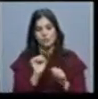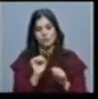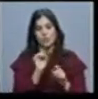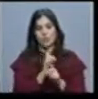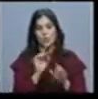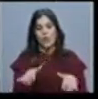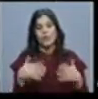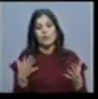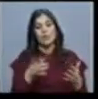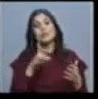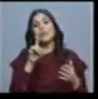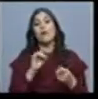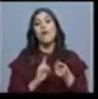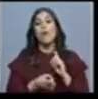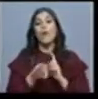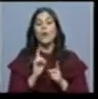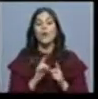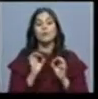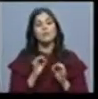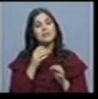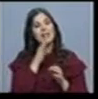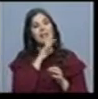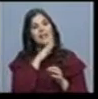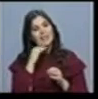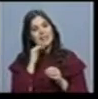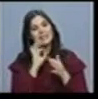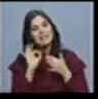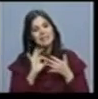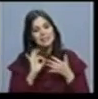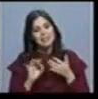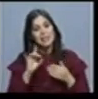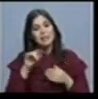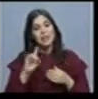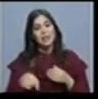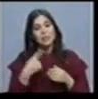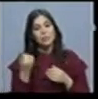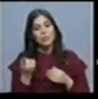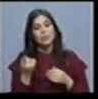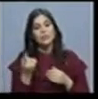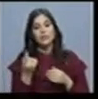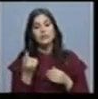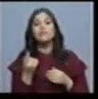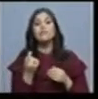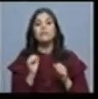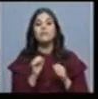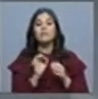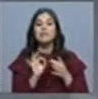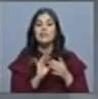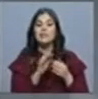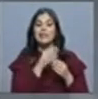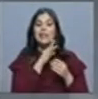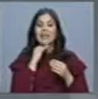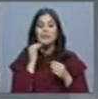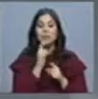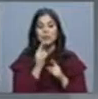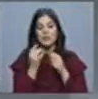não deixa também de ser particularmente curioso esse pormenor. E depois, há um outro pormenor delicioso, é que os